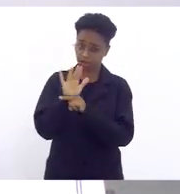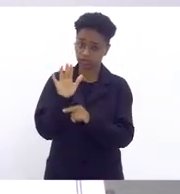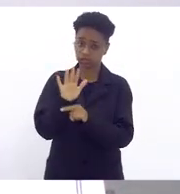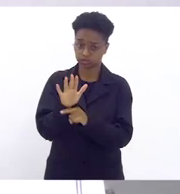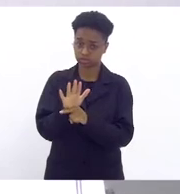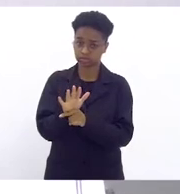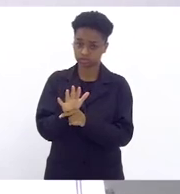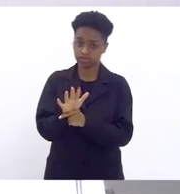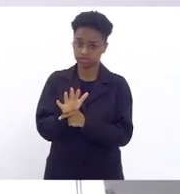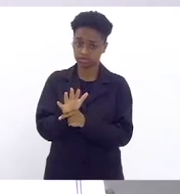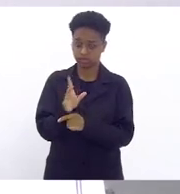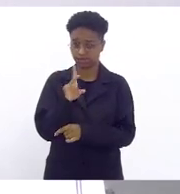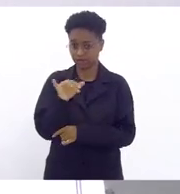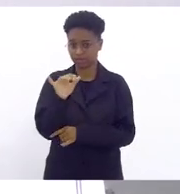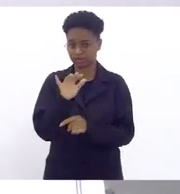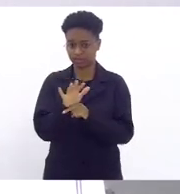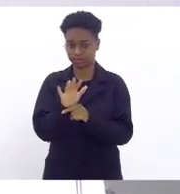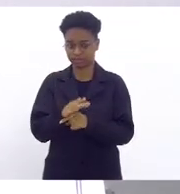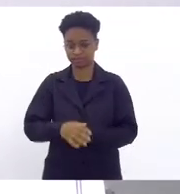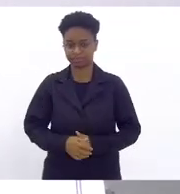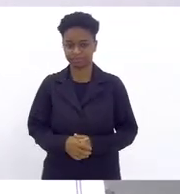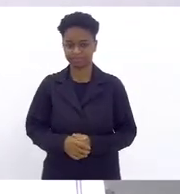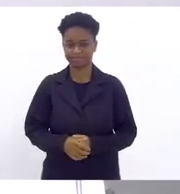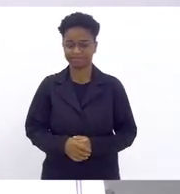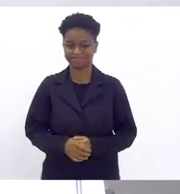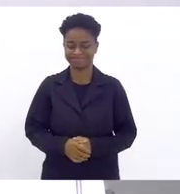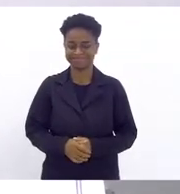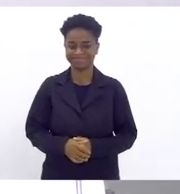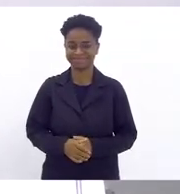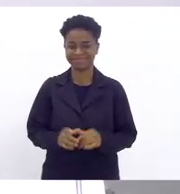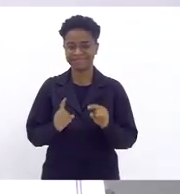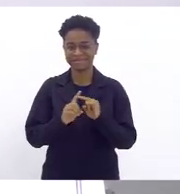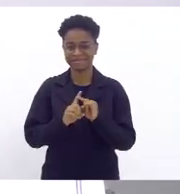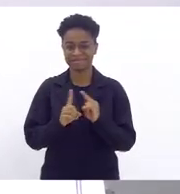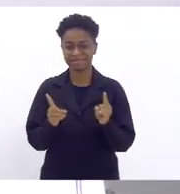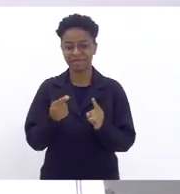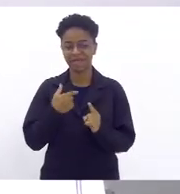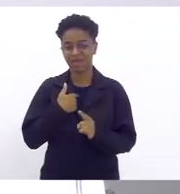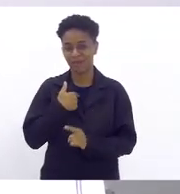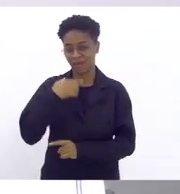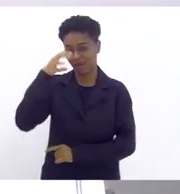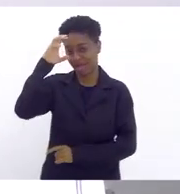a união mas eu eu eu aprendi